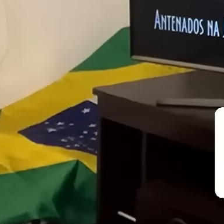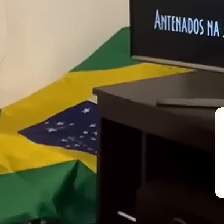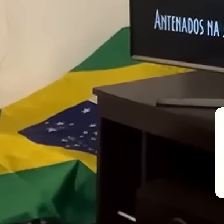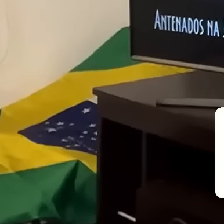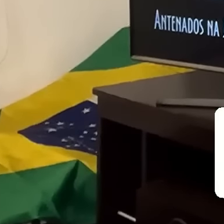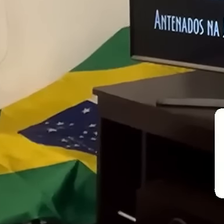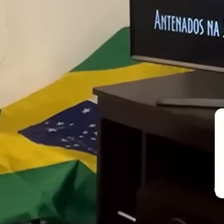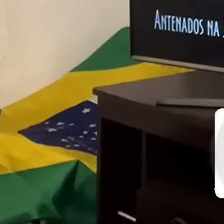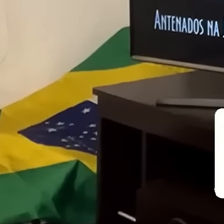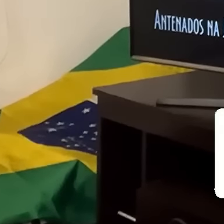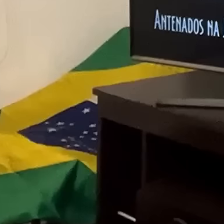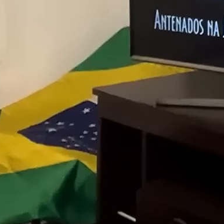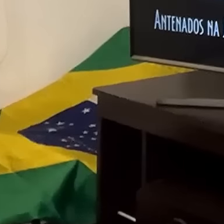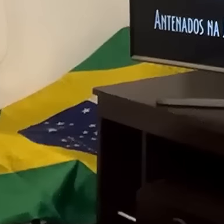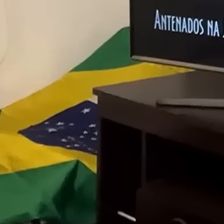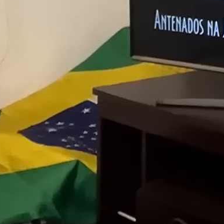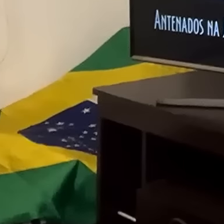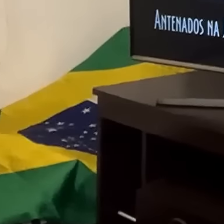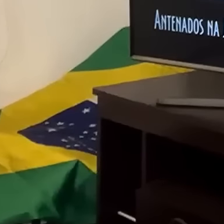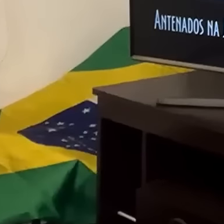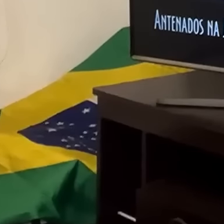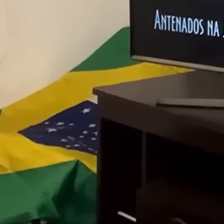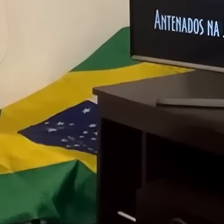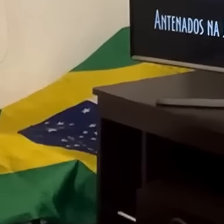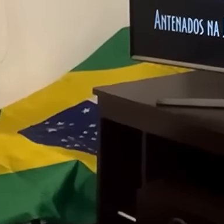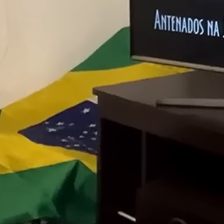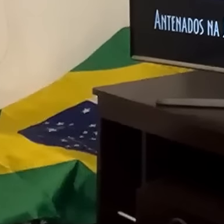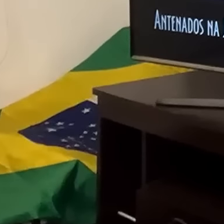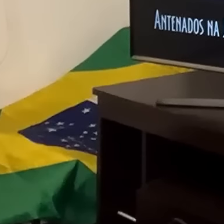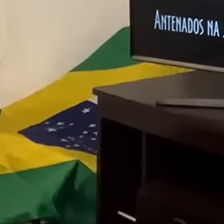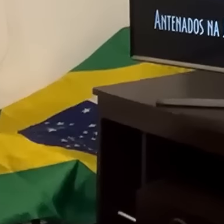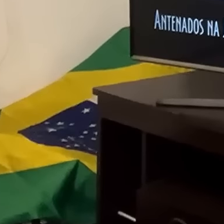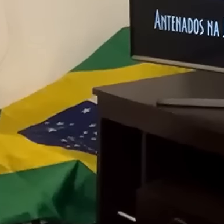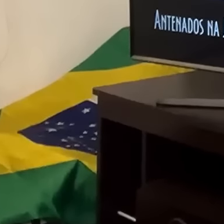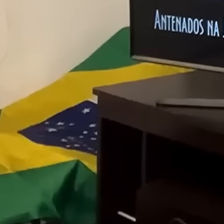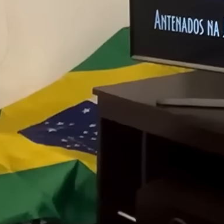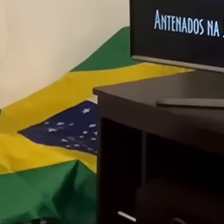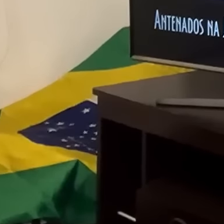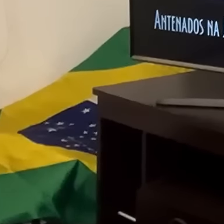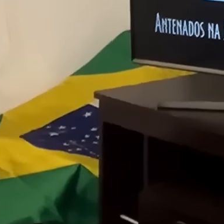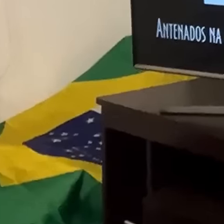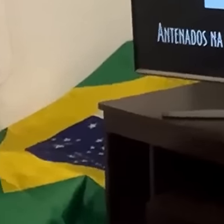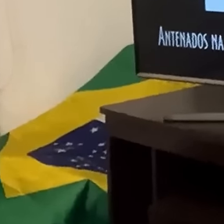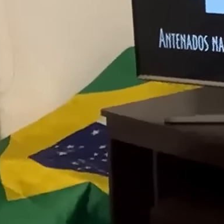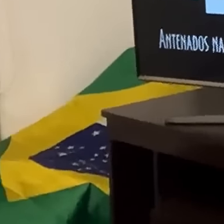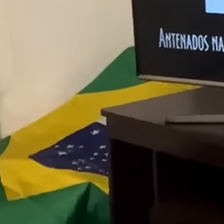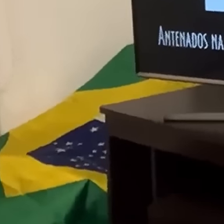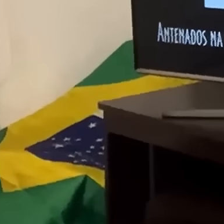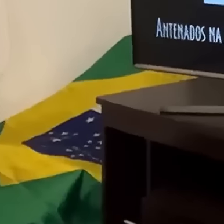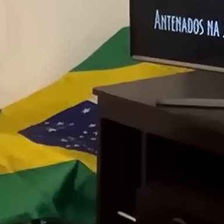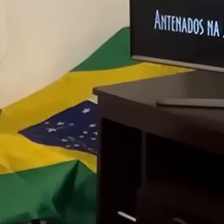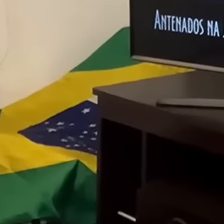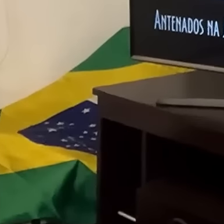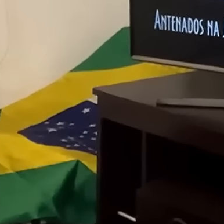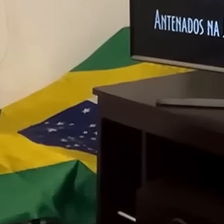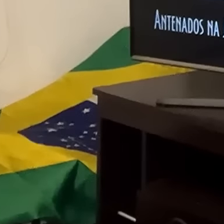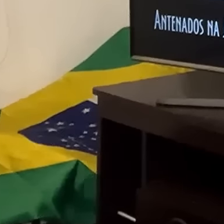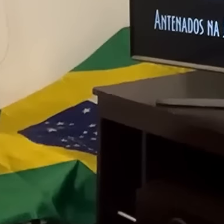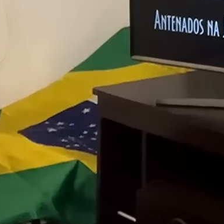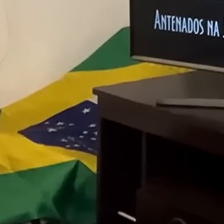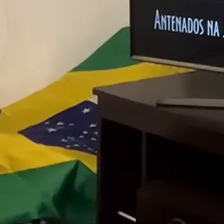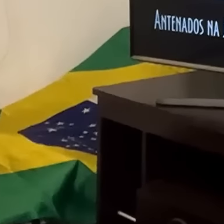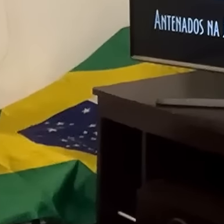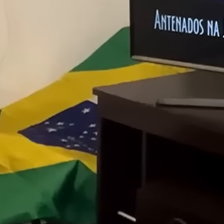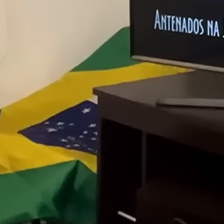tiver que ser publicado. Então se você valoriza esse trabalho, apoie essa mídia, seja como